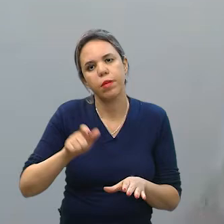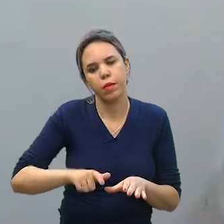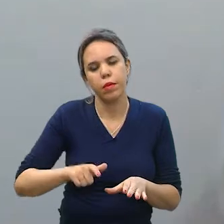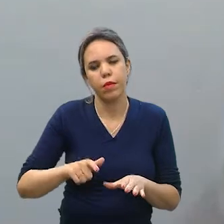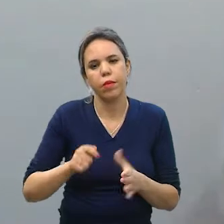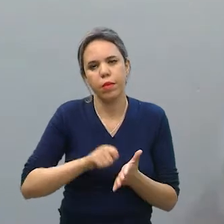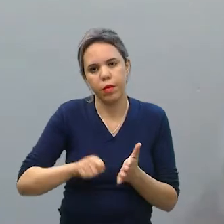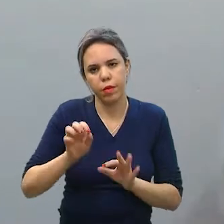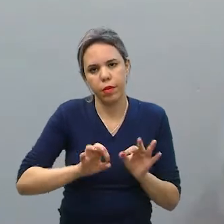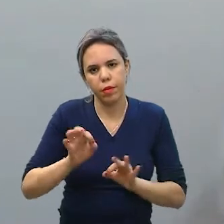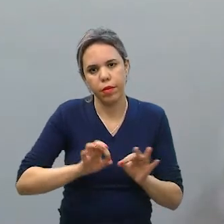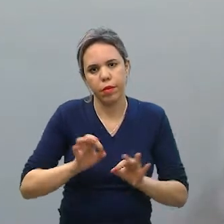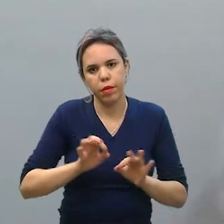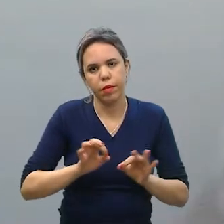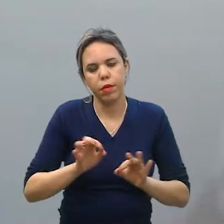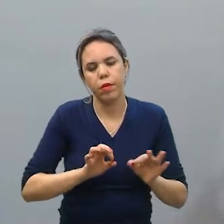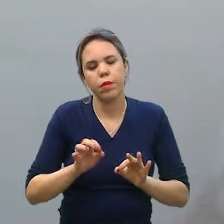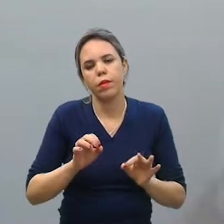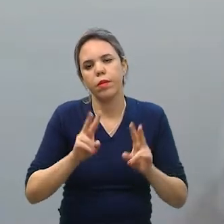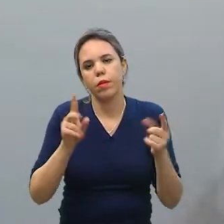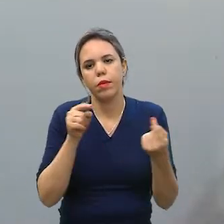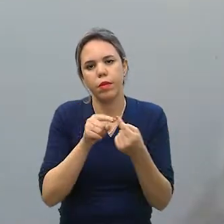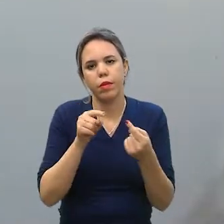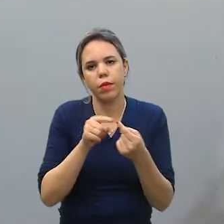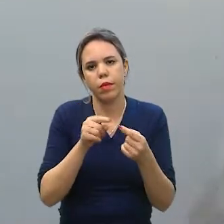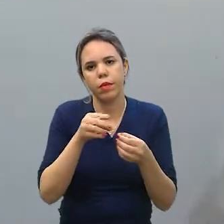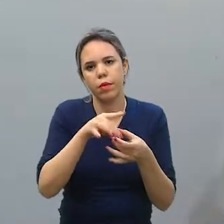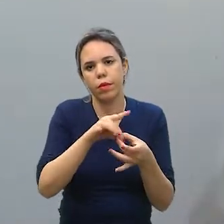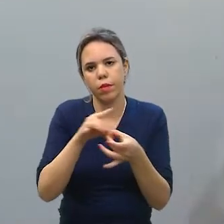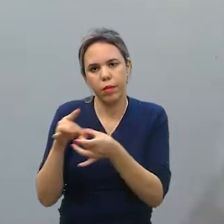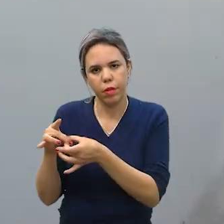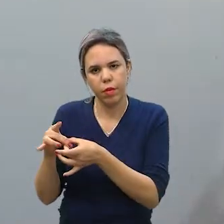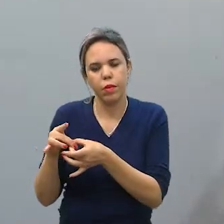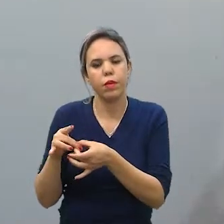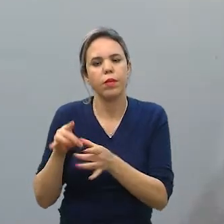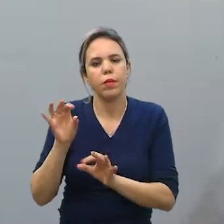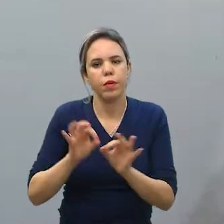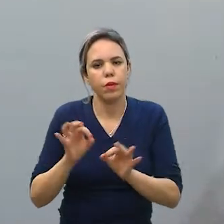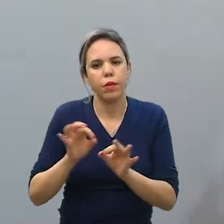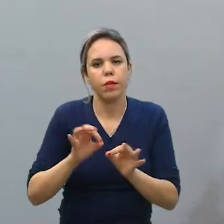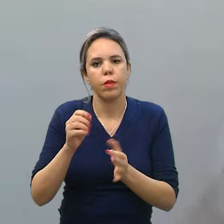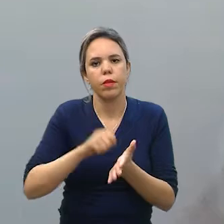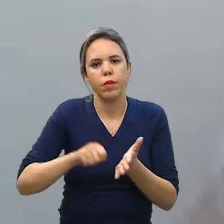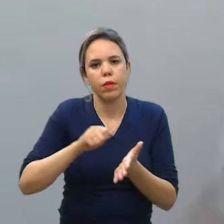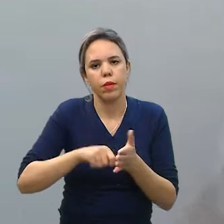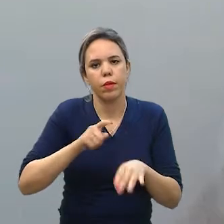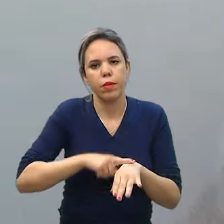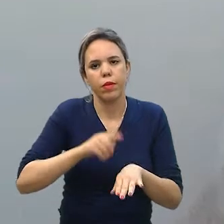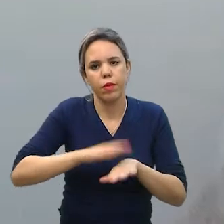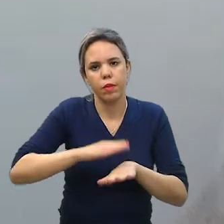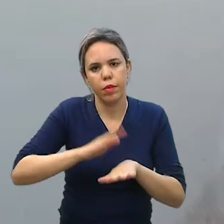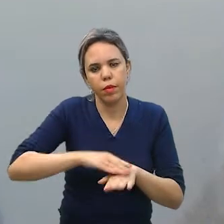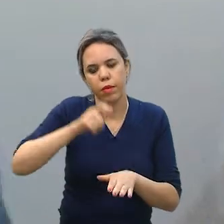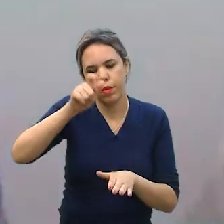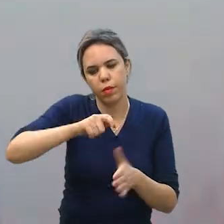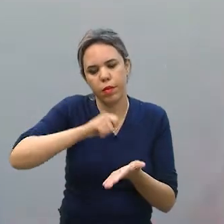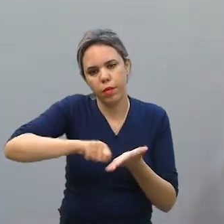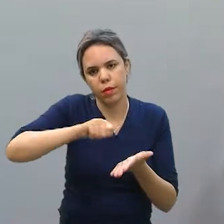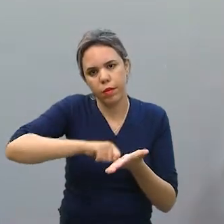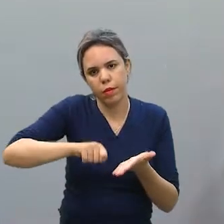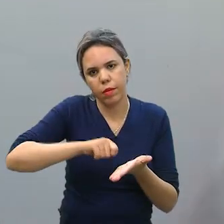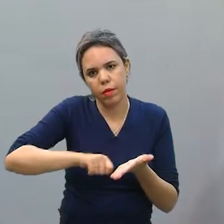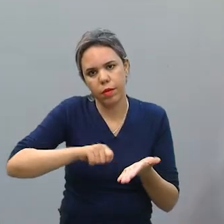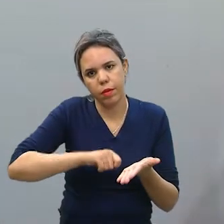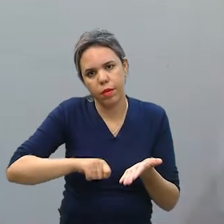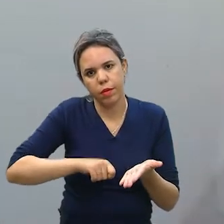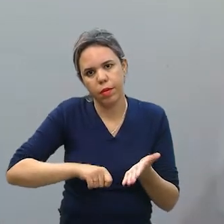autor elabora aquela obra, qual é a relação dela com o contexto, seja de produção da obra, né, no momento que o autor escreve, seja com